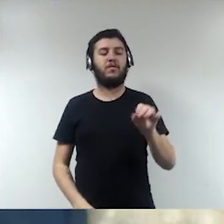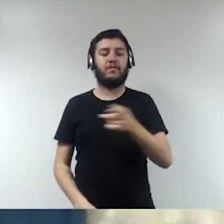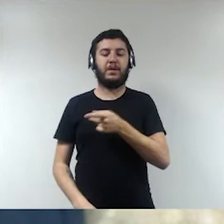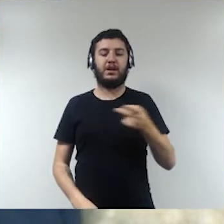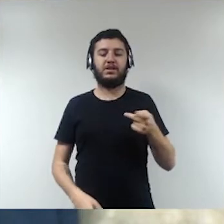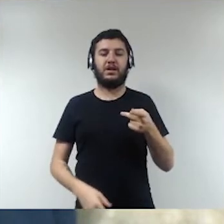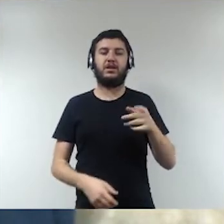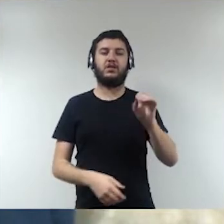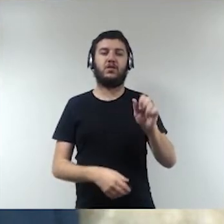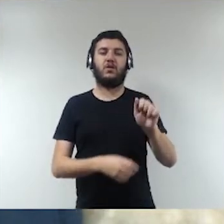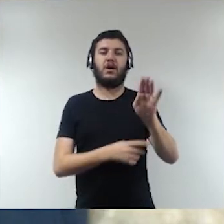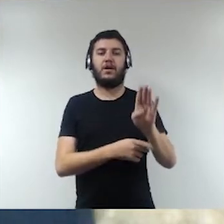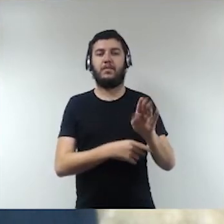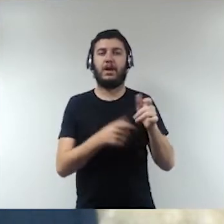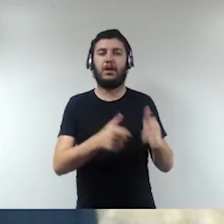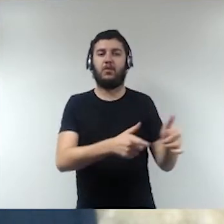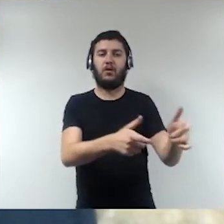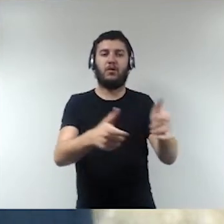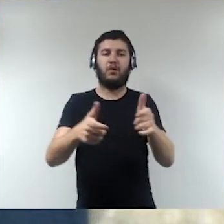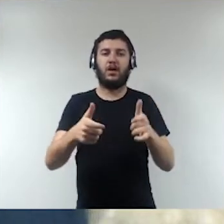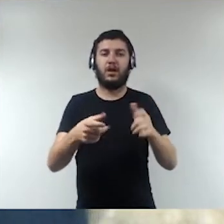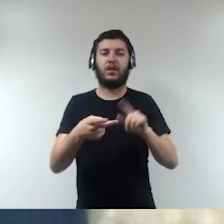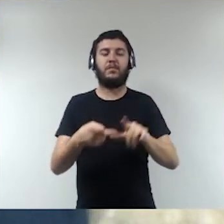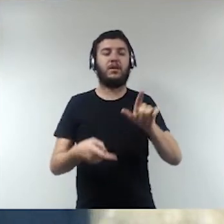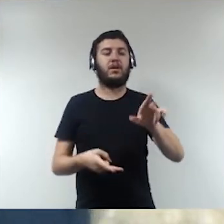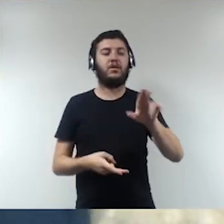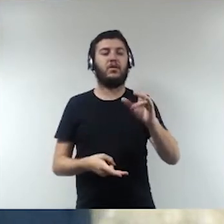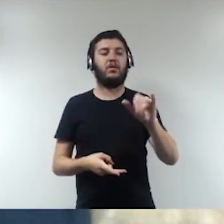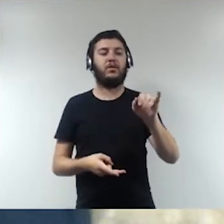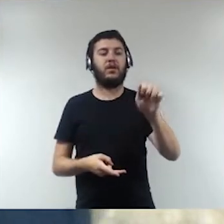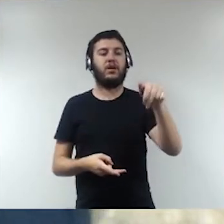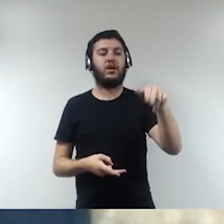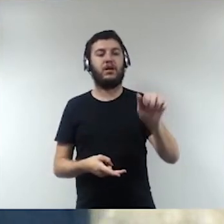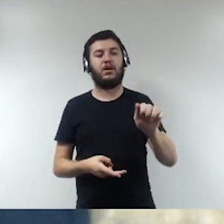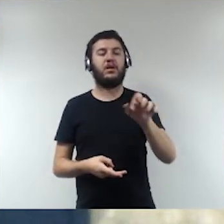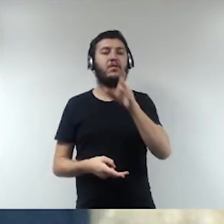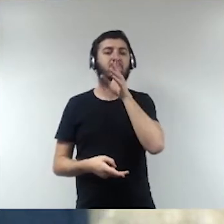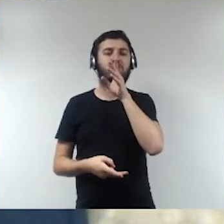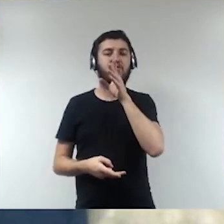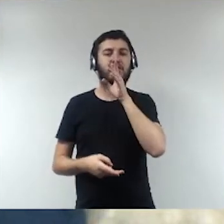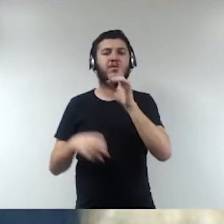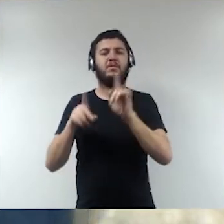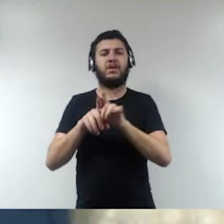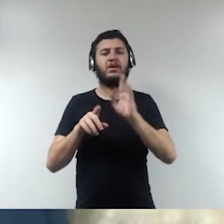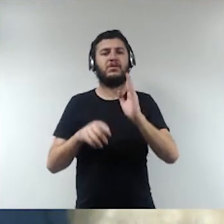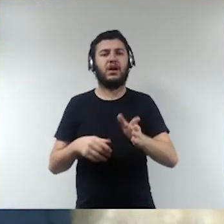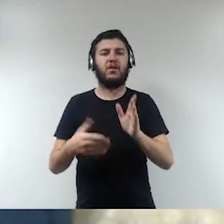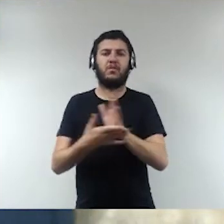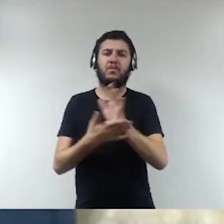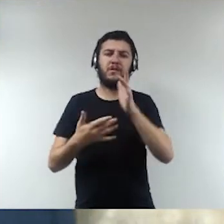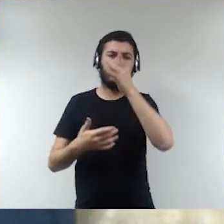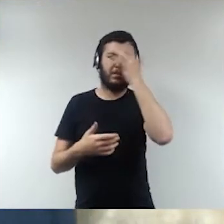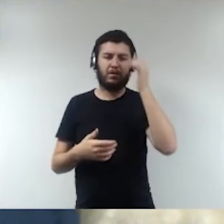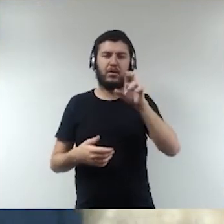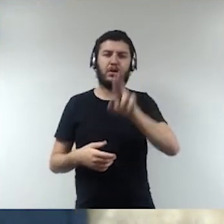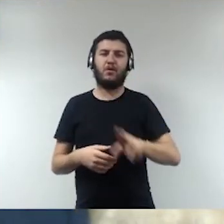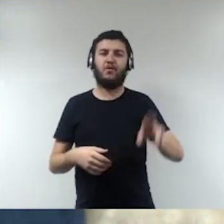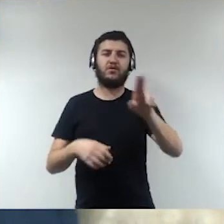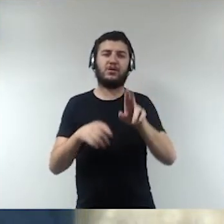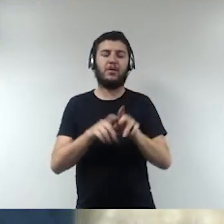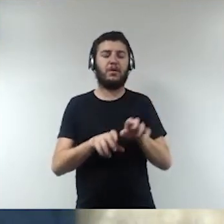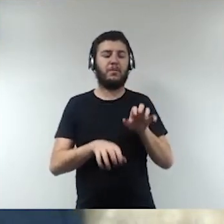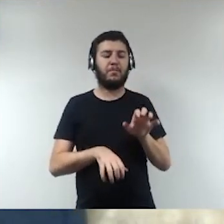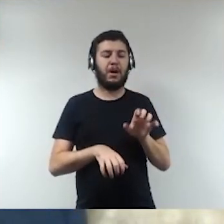é presidente, Luciana certamente conhece, nos grotões nós temos colegas usando máquina de escrever. Nós temos aqui no